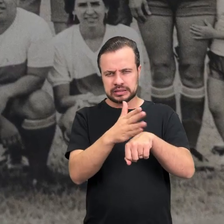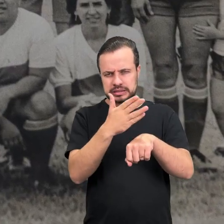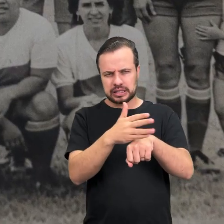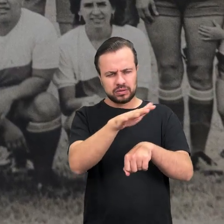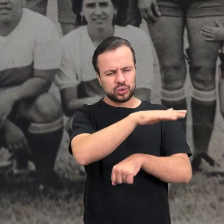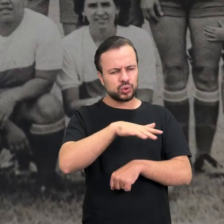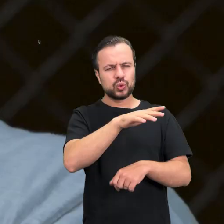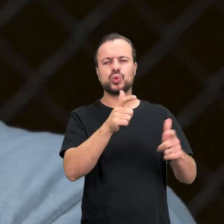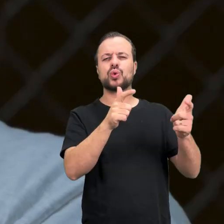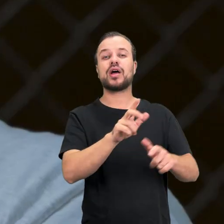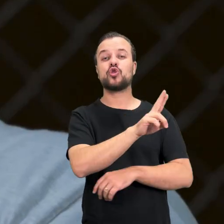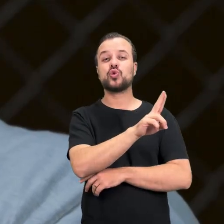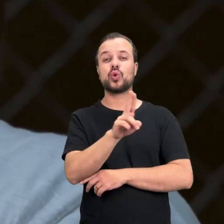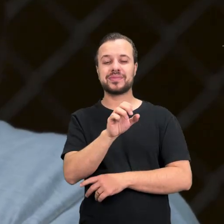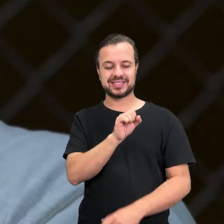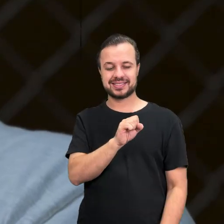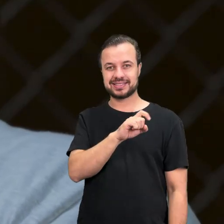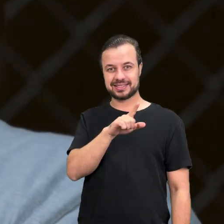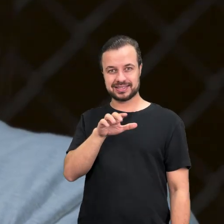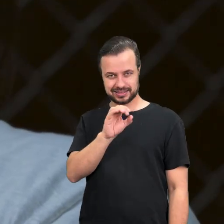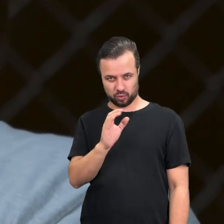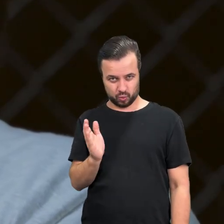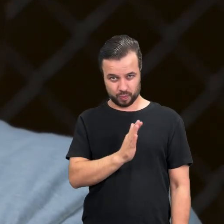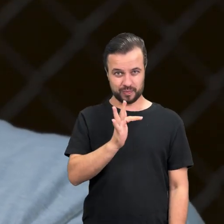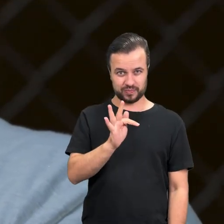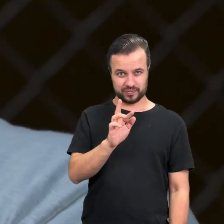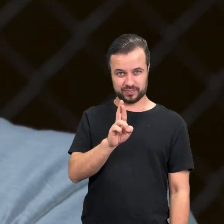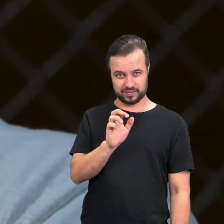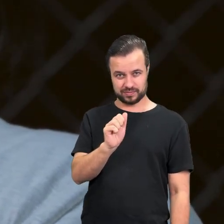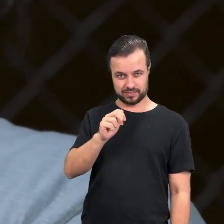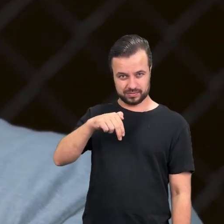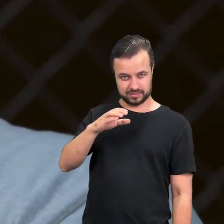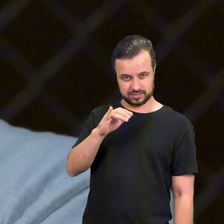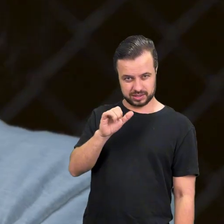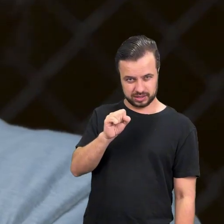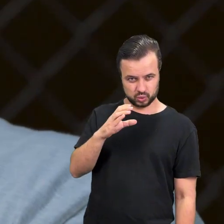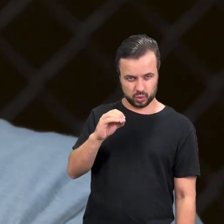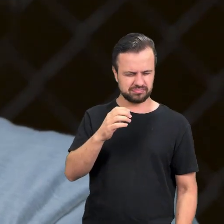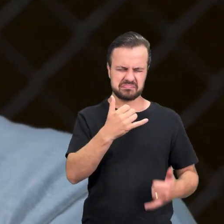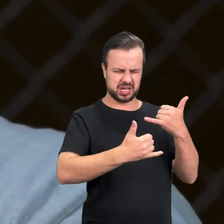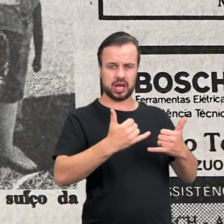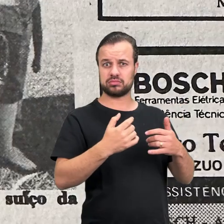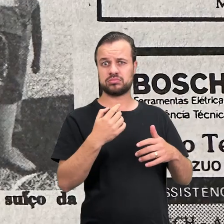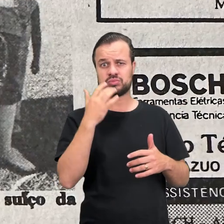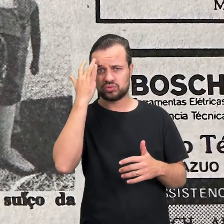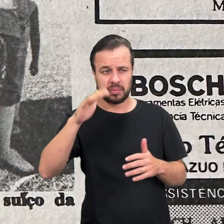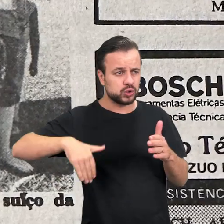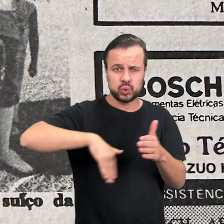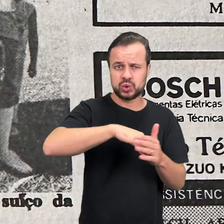no Recanto São Francisco, que era o seu Caouro que arrumava jogo pra gente brincar. A gente não sabia jogar bola, não sabia chutar, não sabia